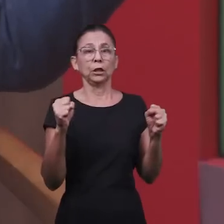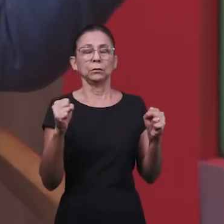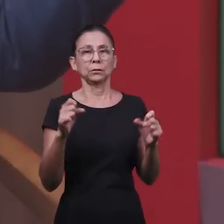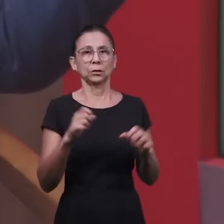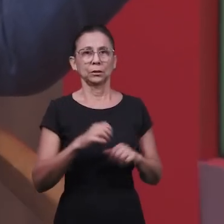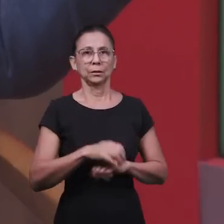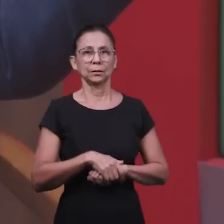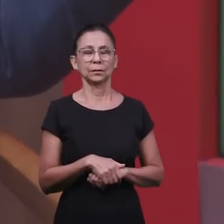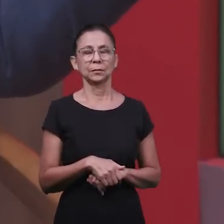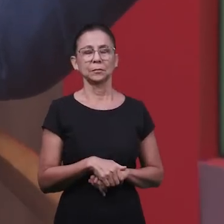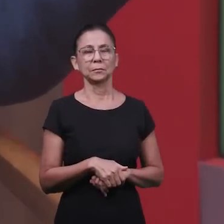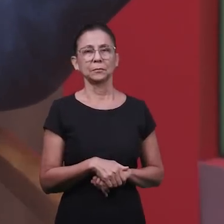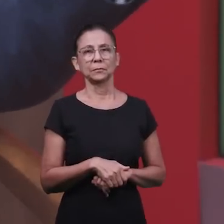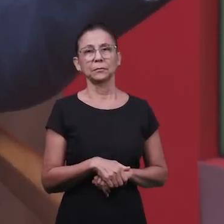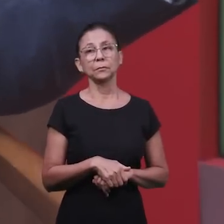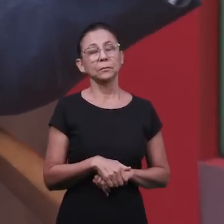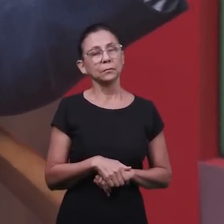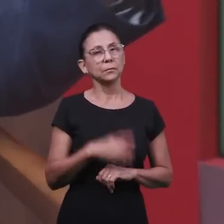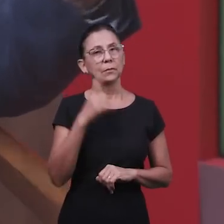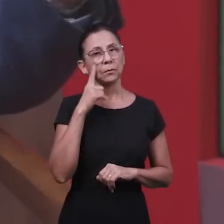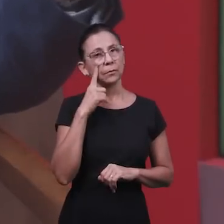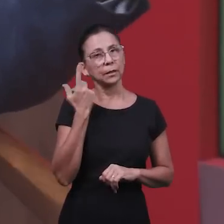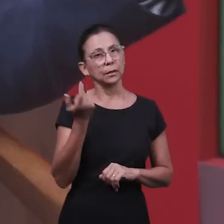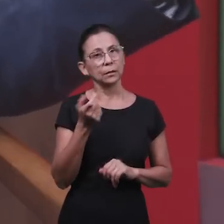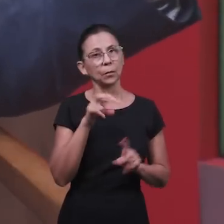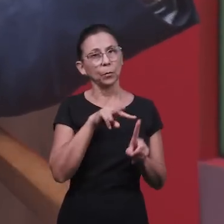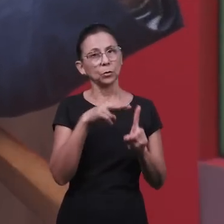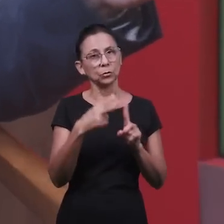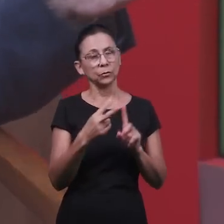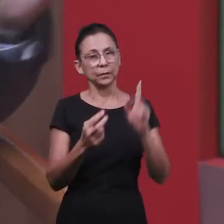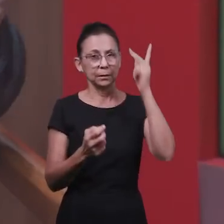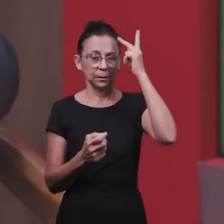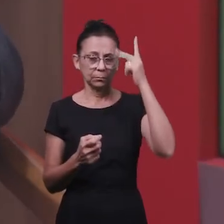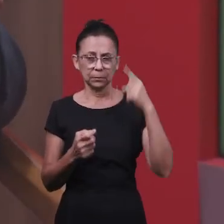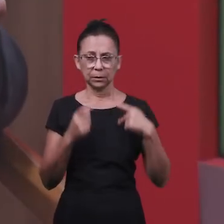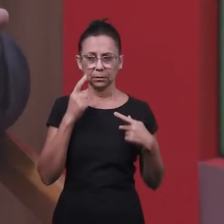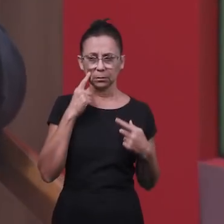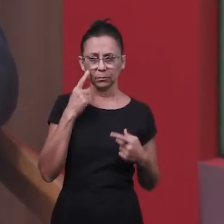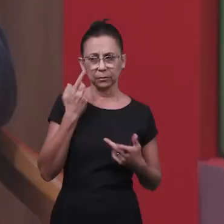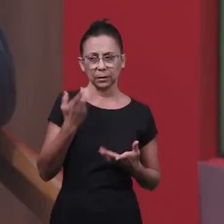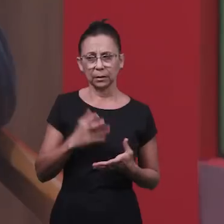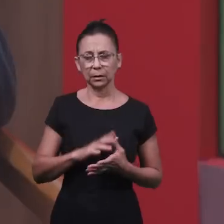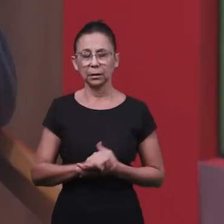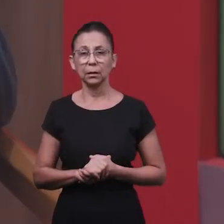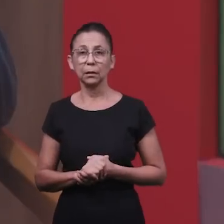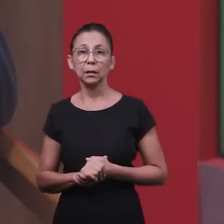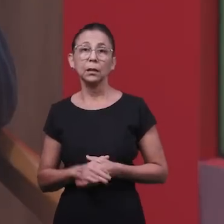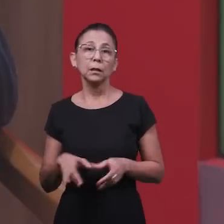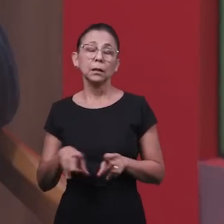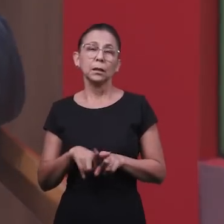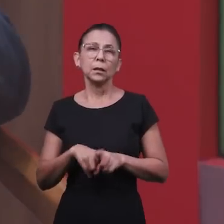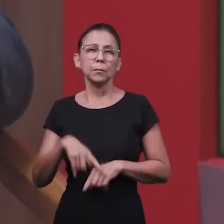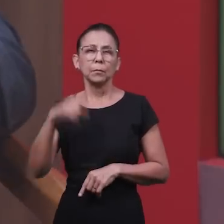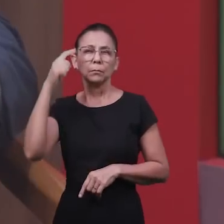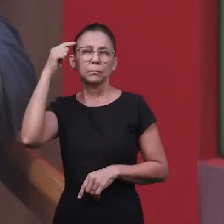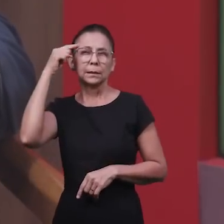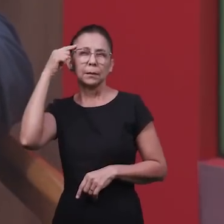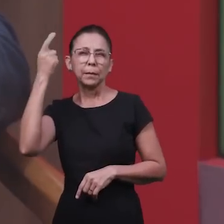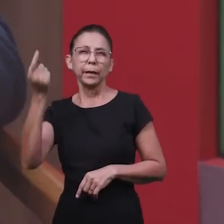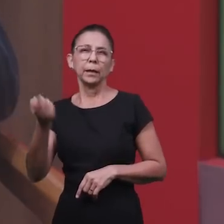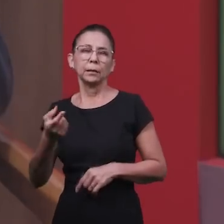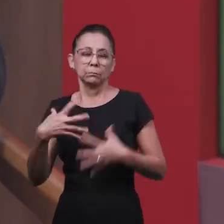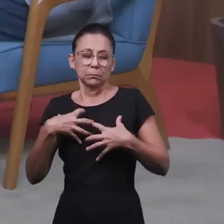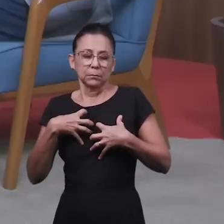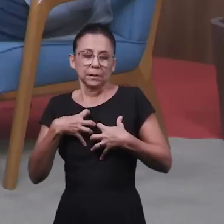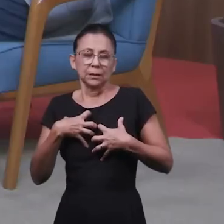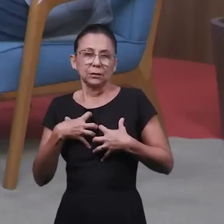grande aos olhos, assim, do homem, né? E a impureza? A impureza de pensamento ou a impureza de sentimento